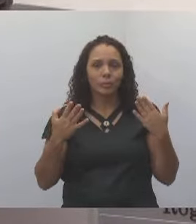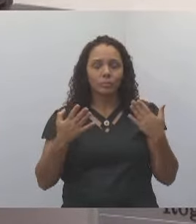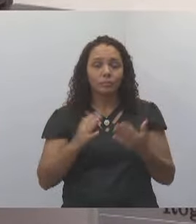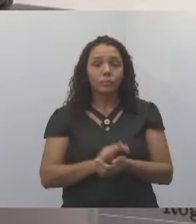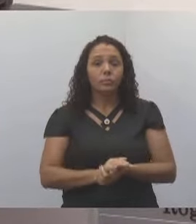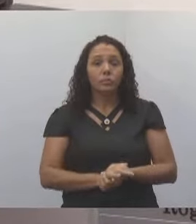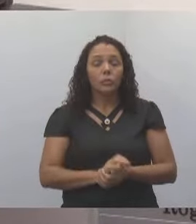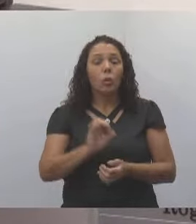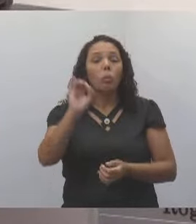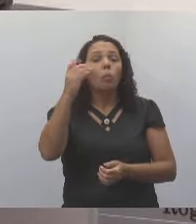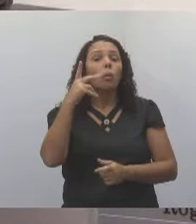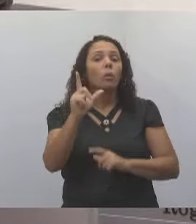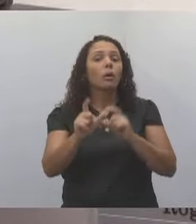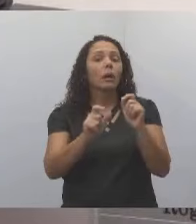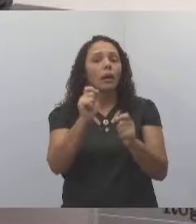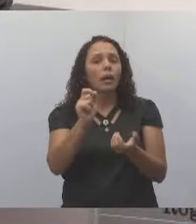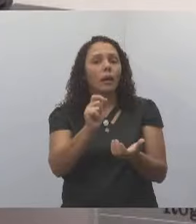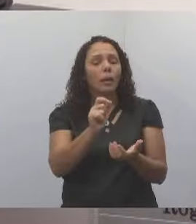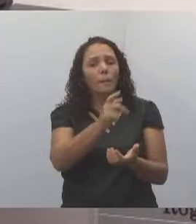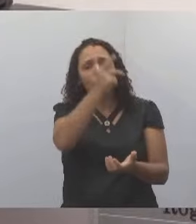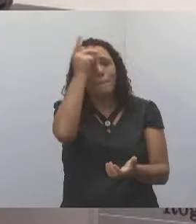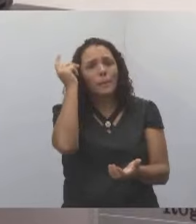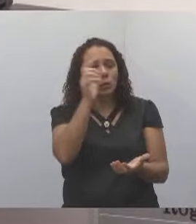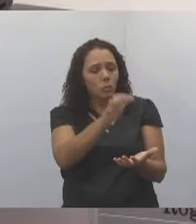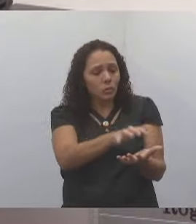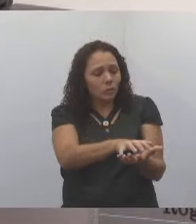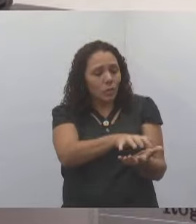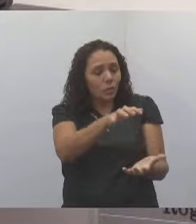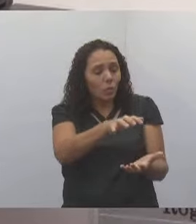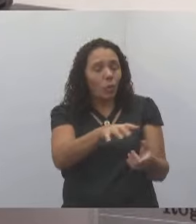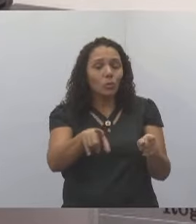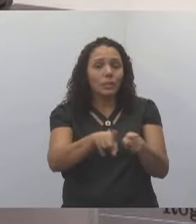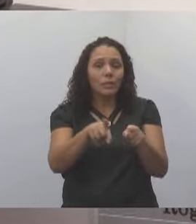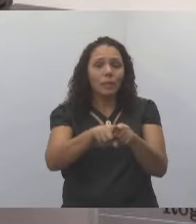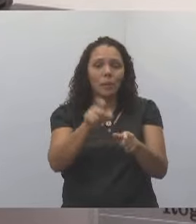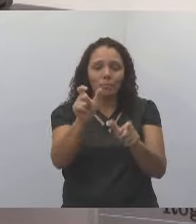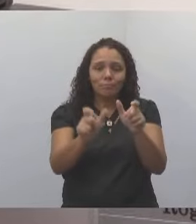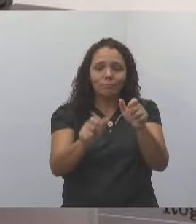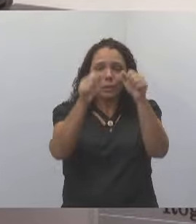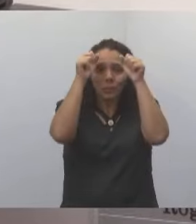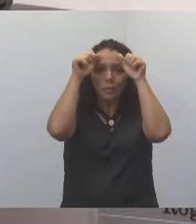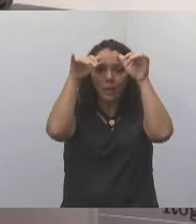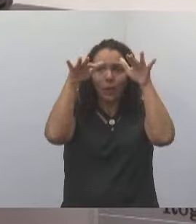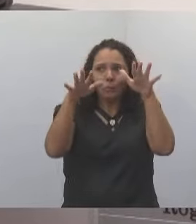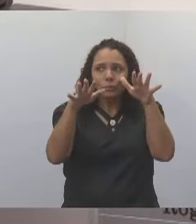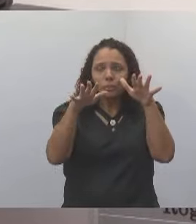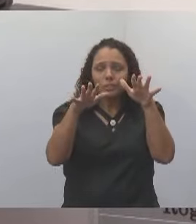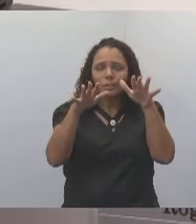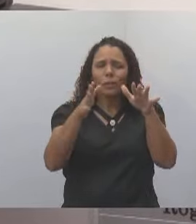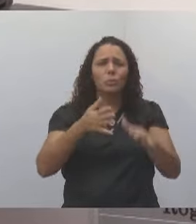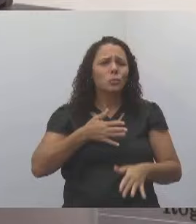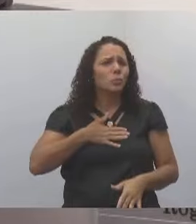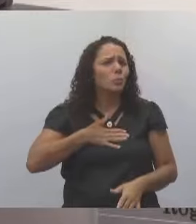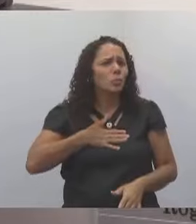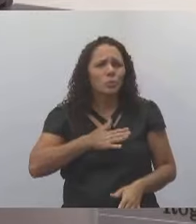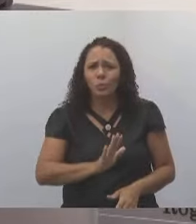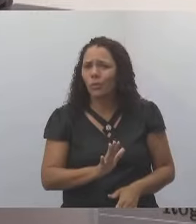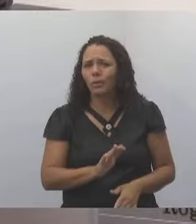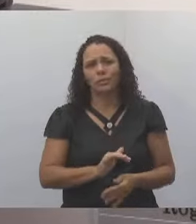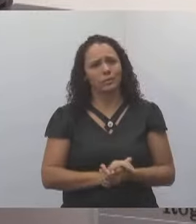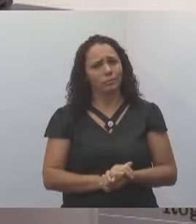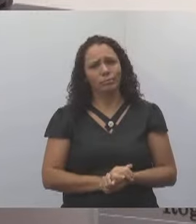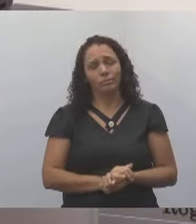e pessoas que têm aí o aspecto autista, uma situação muito difícil. Tem pais,